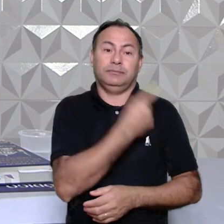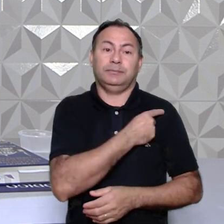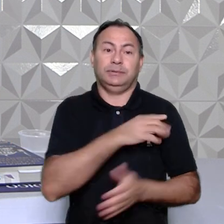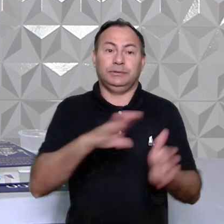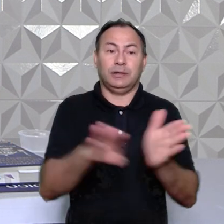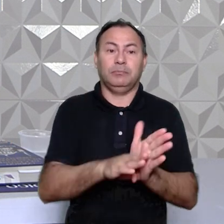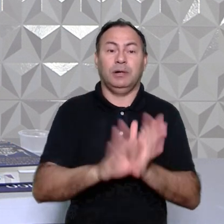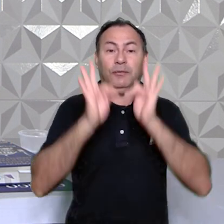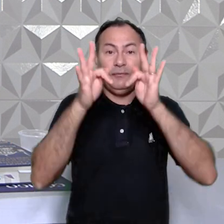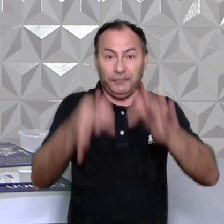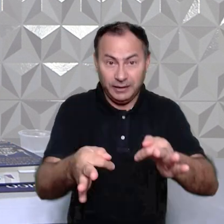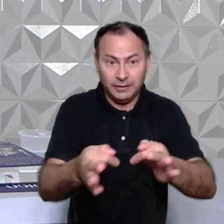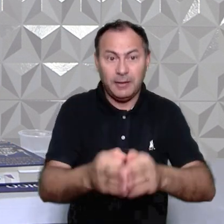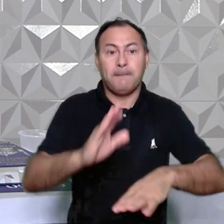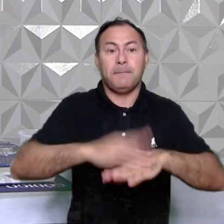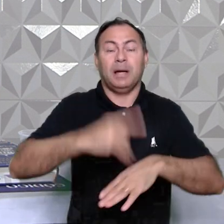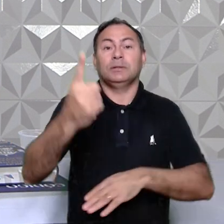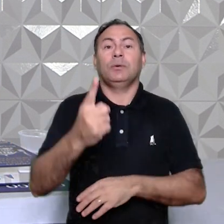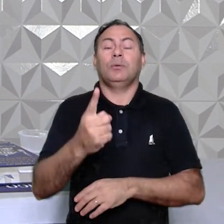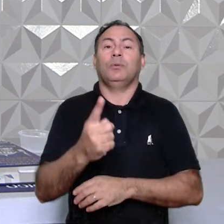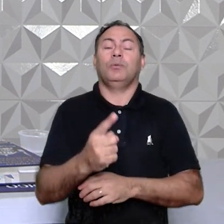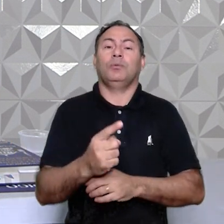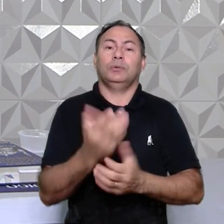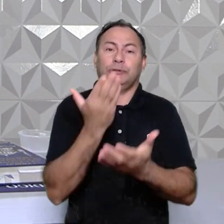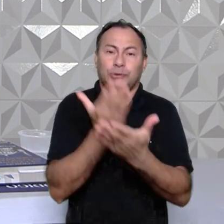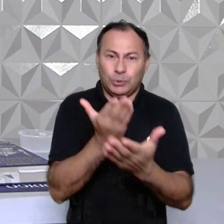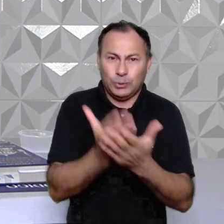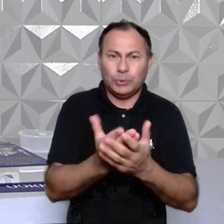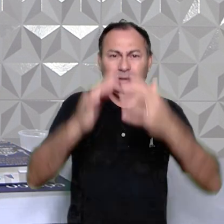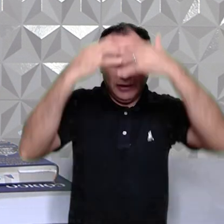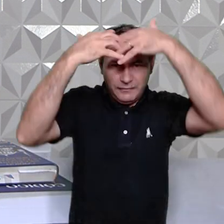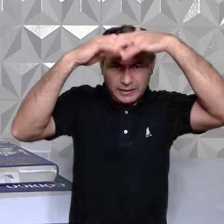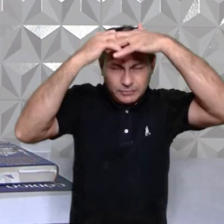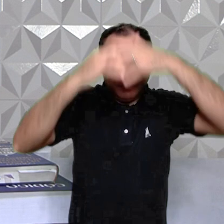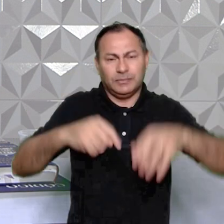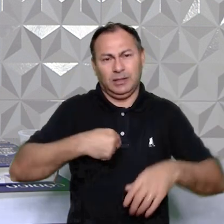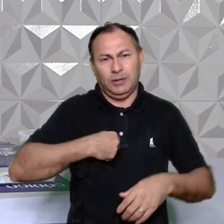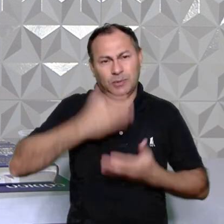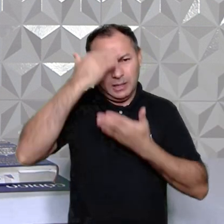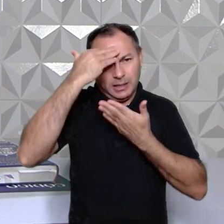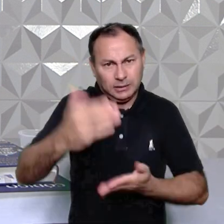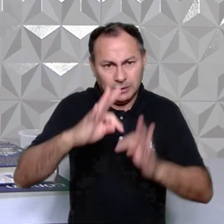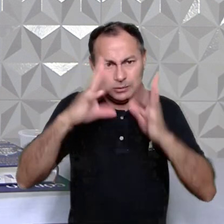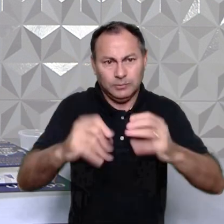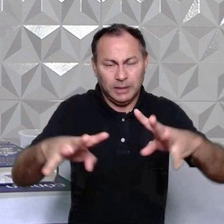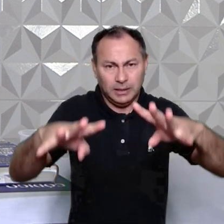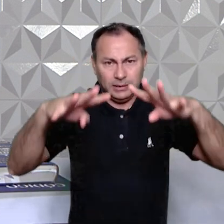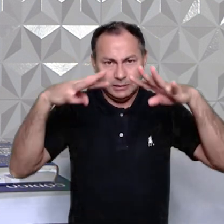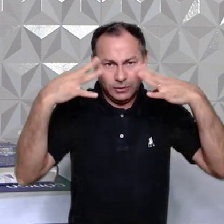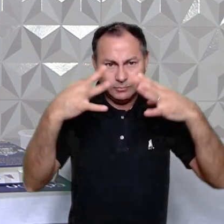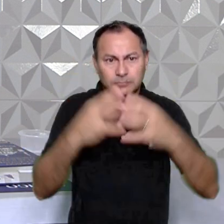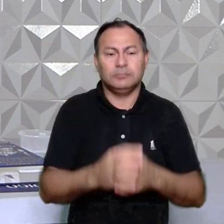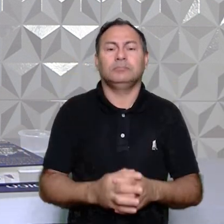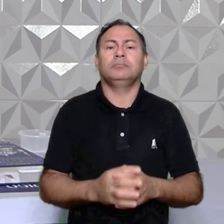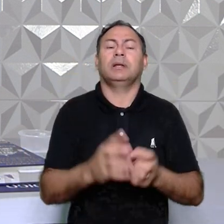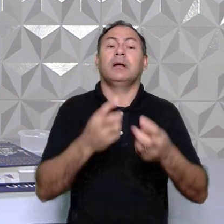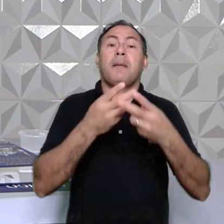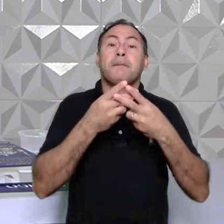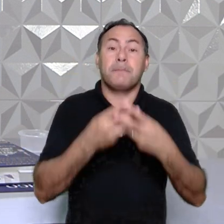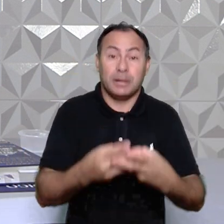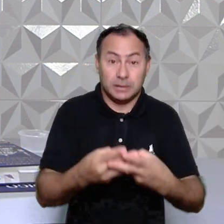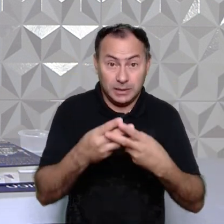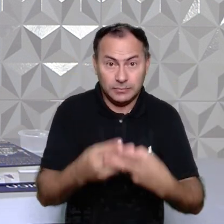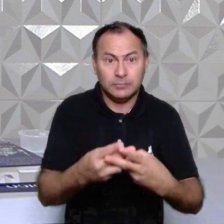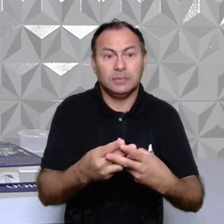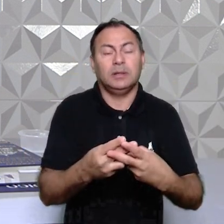chegamos ao final de mais uma reflexão e agradeço a todos pela atenção, pela